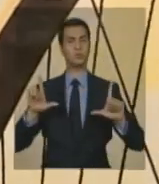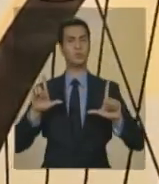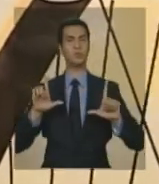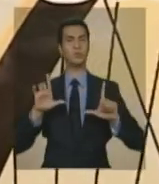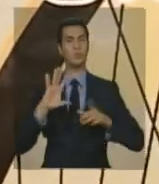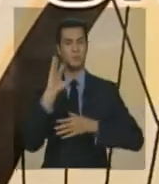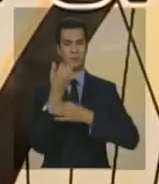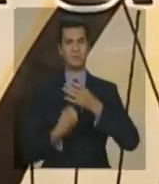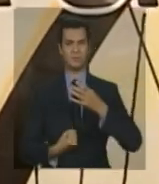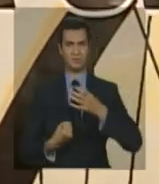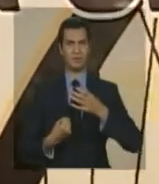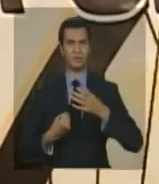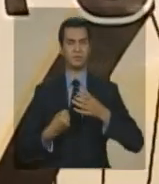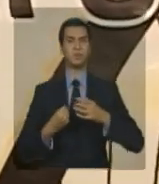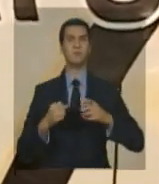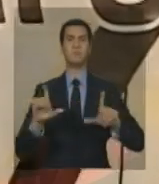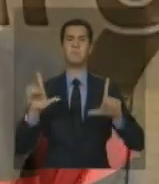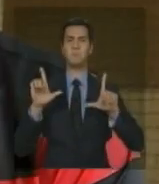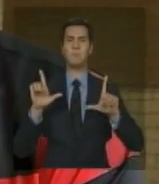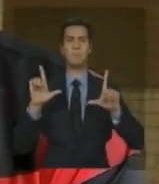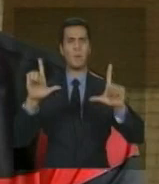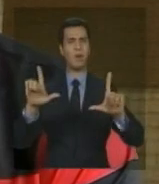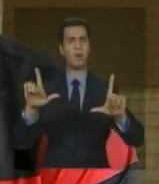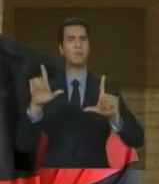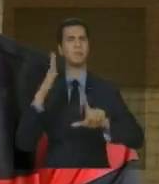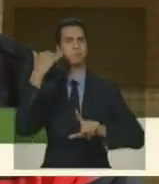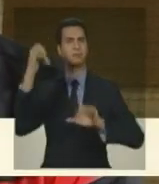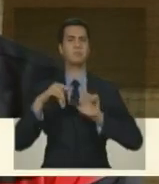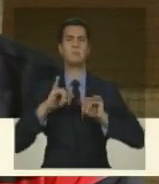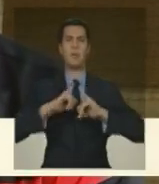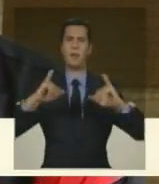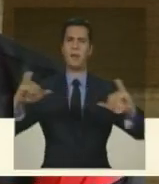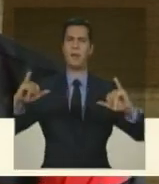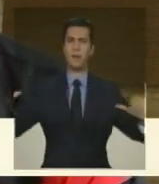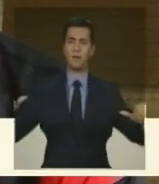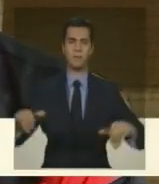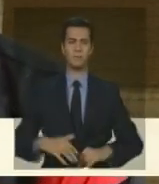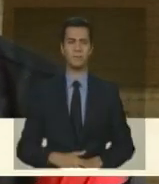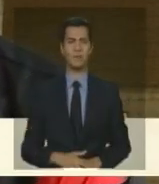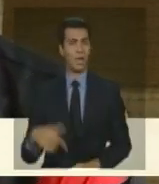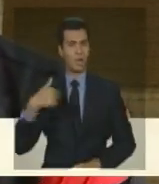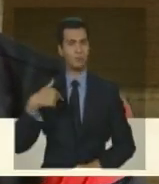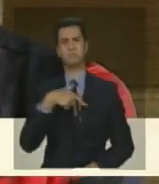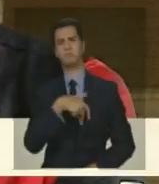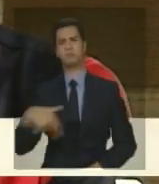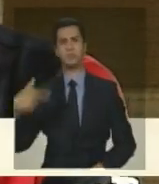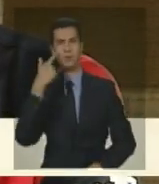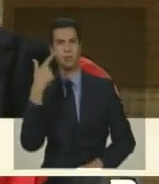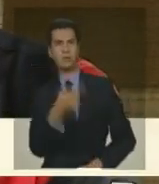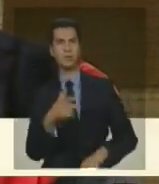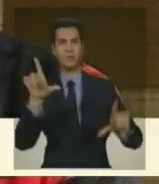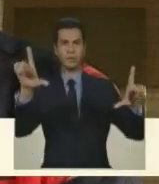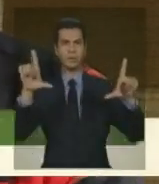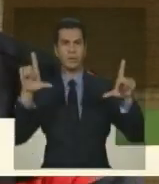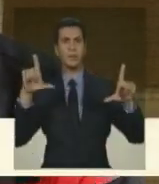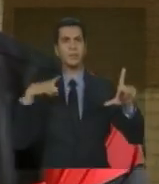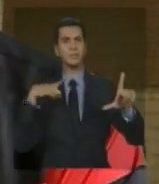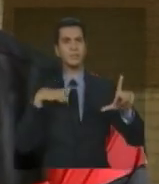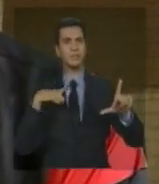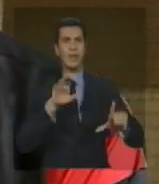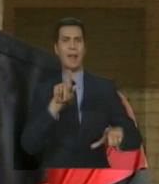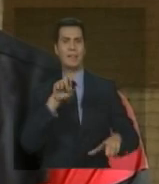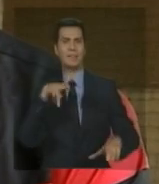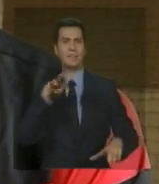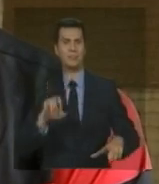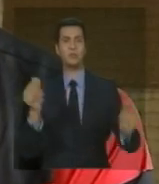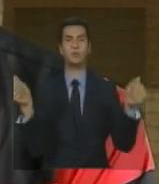Pipoca. Na entrada tinha o banner da foto da Aline com o Pipoca. E aí eu já me interessei, já foi assim, amor à